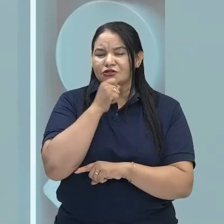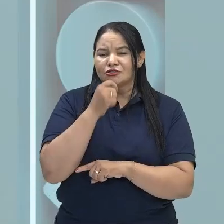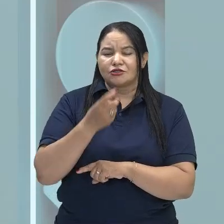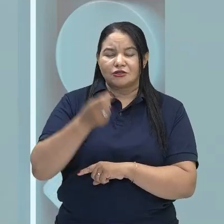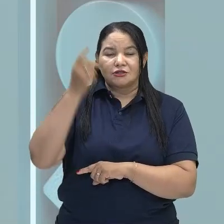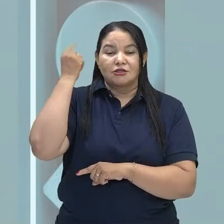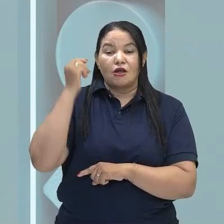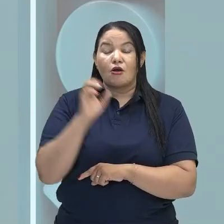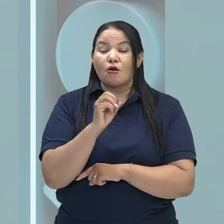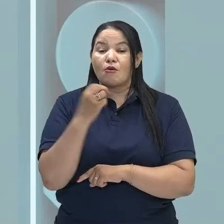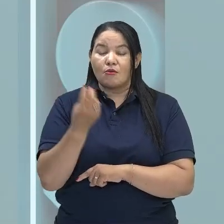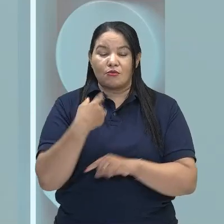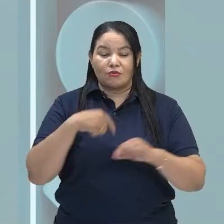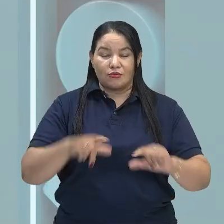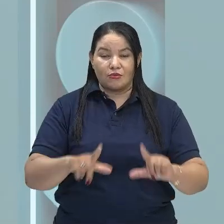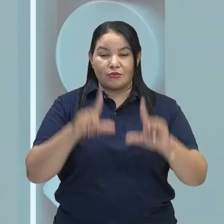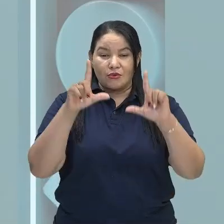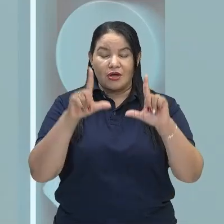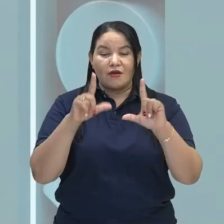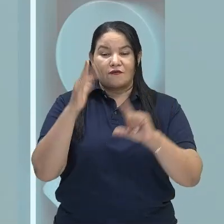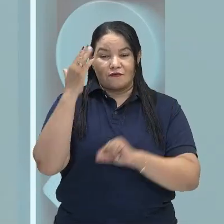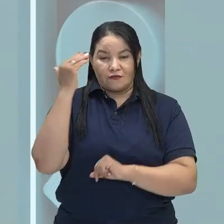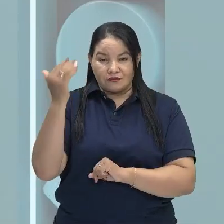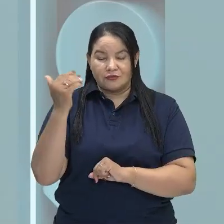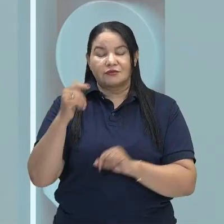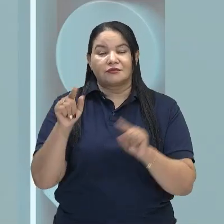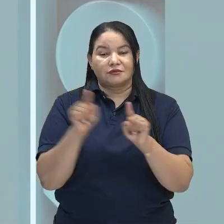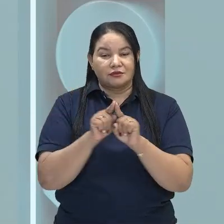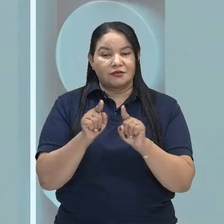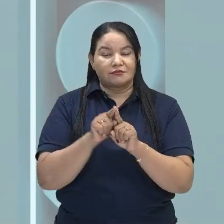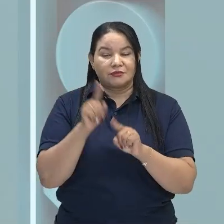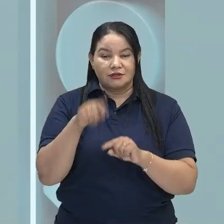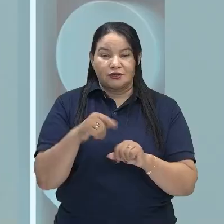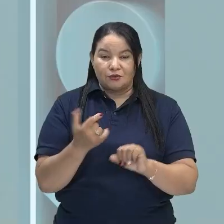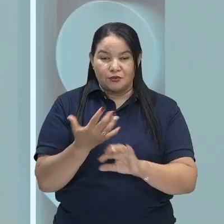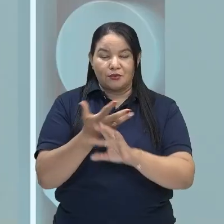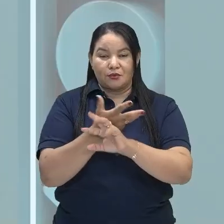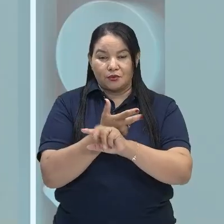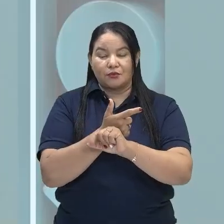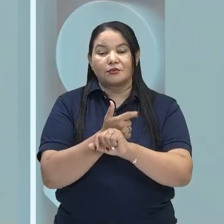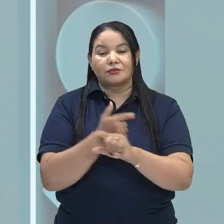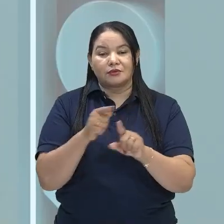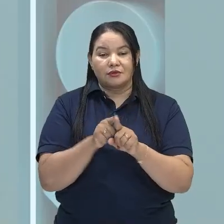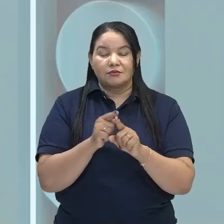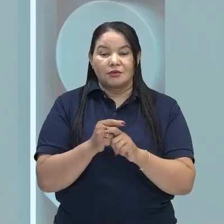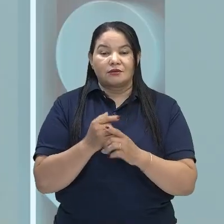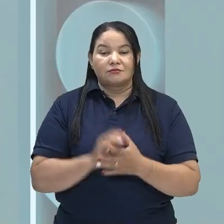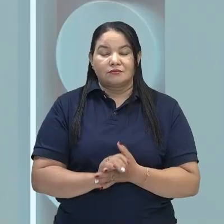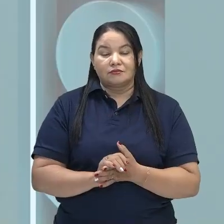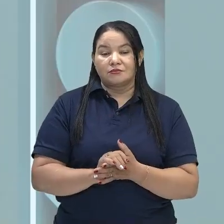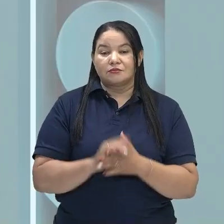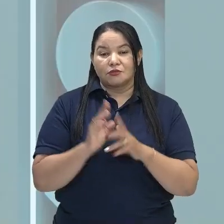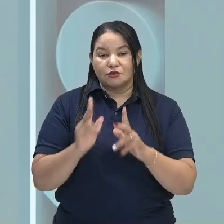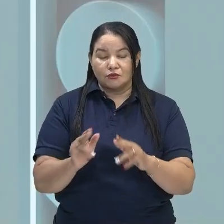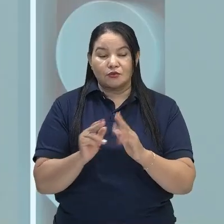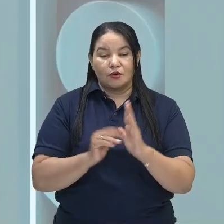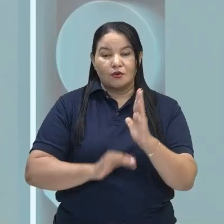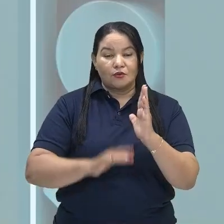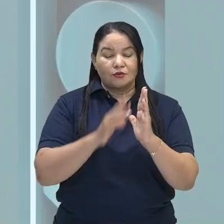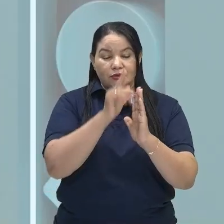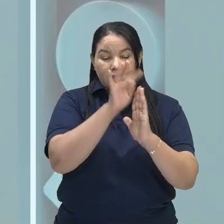já é bastante famoso. Então, a intertextualidade ela vai acontecer dessa forma, uma releitura de um texto que já